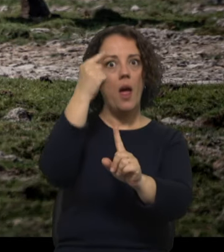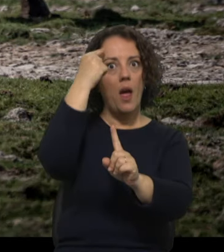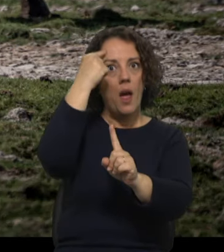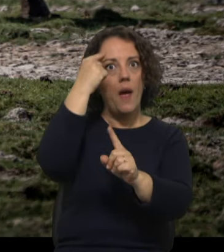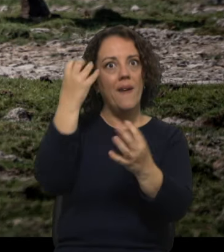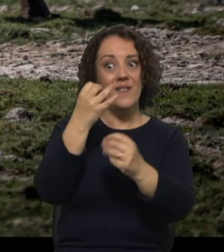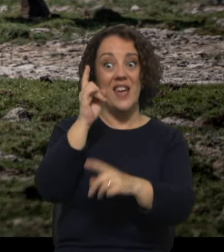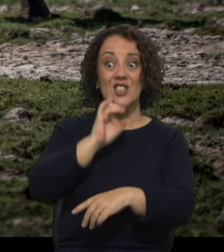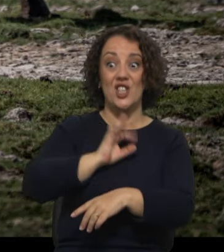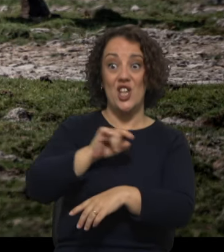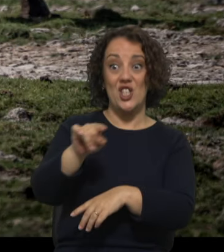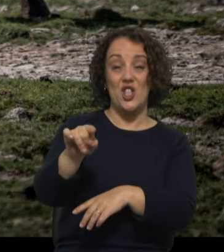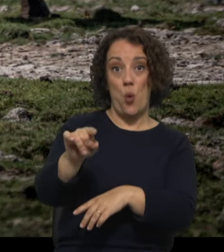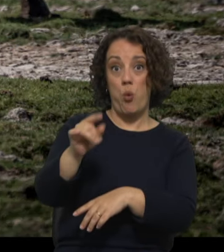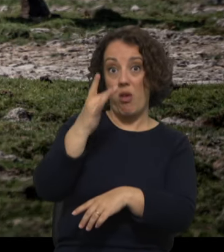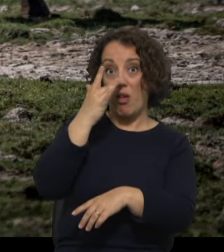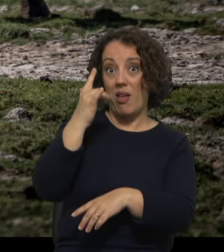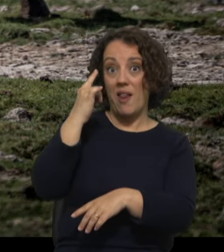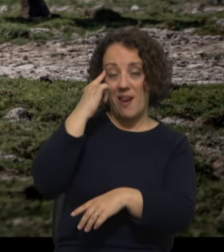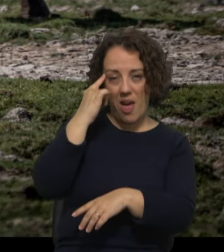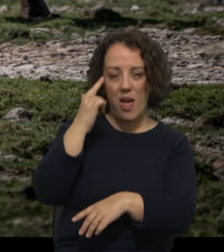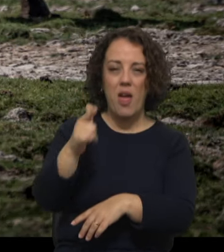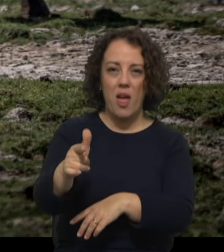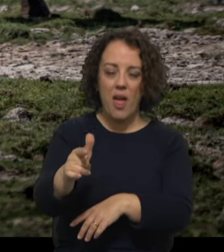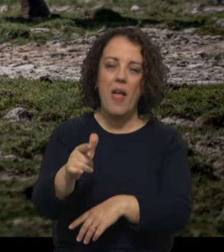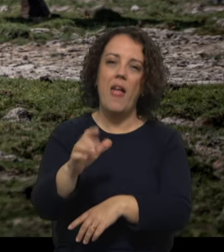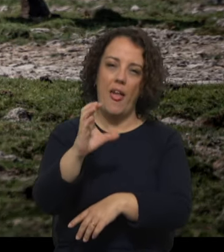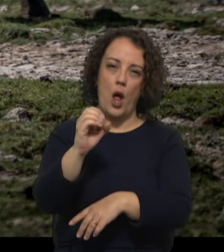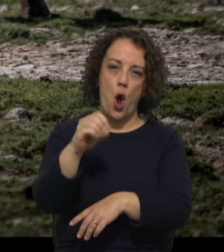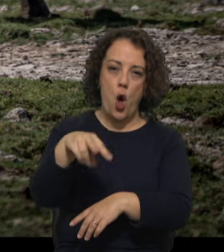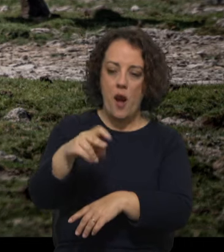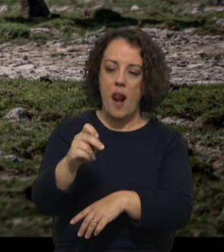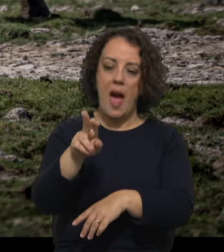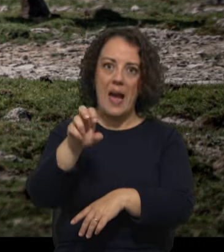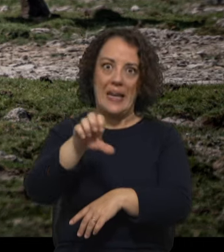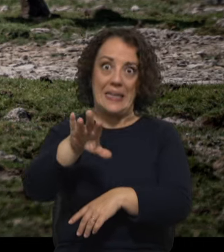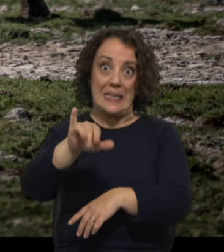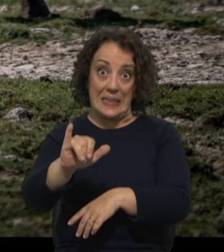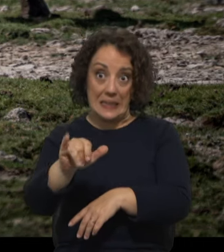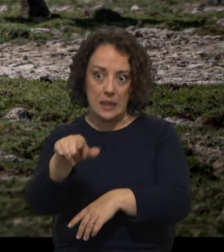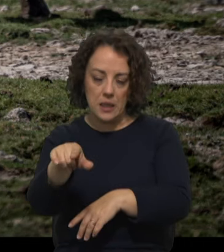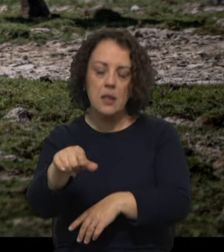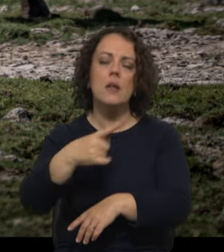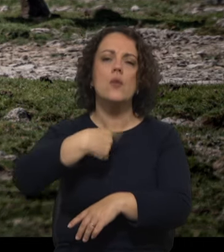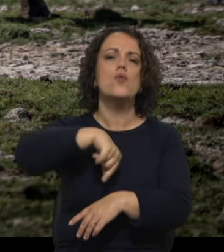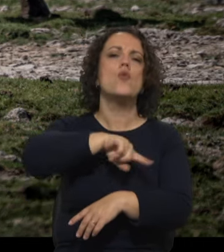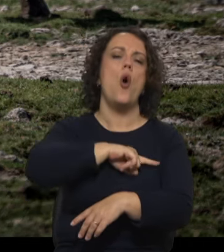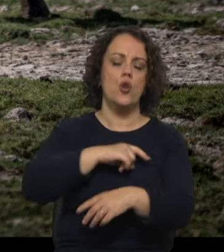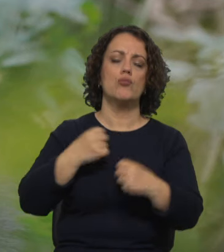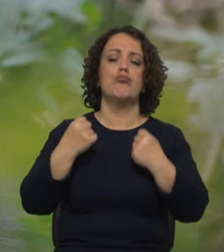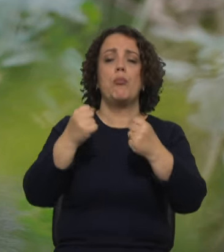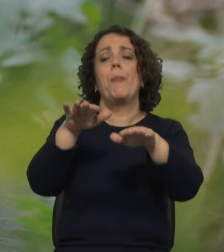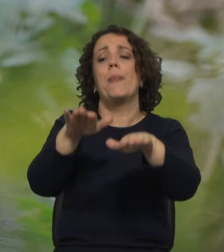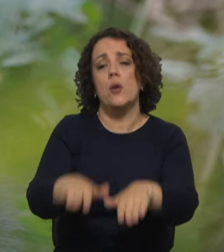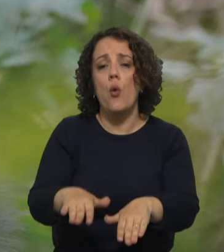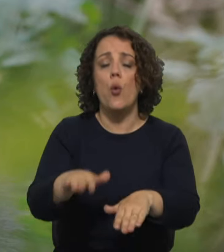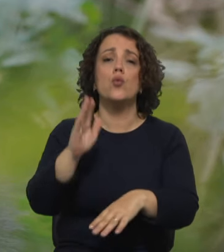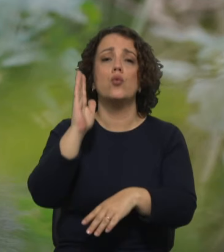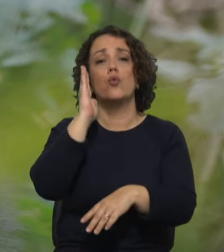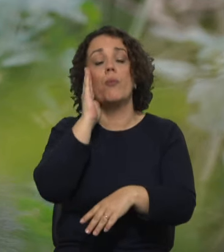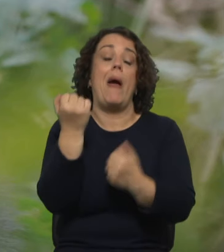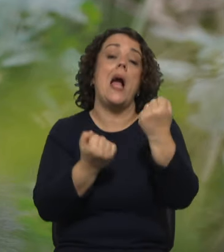esta Senhora da Guiné conacre que que referi este Episódio da Guiné conacre nós paramos para para dormir como o carro era a